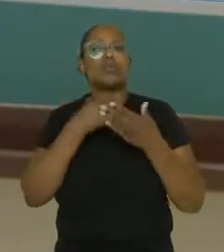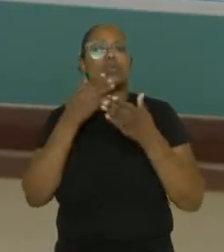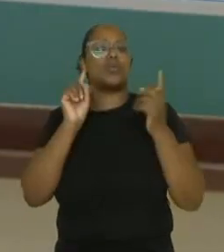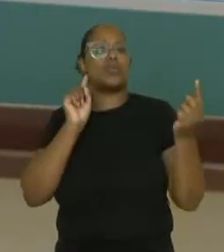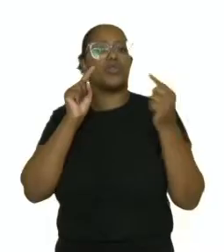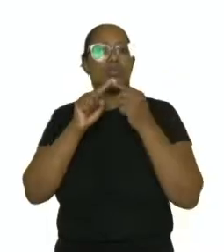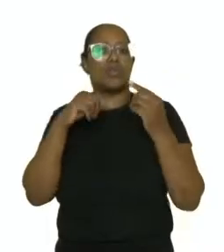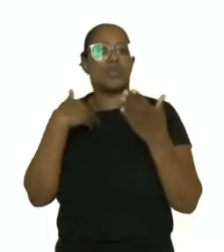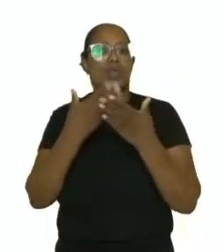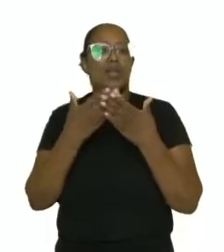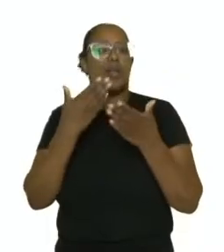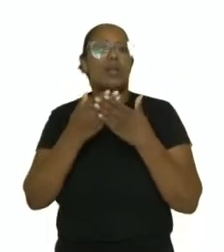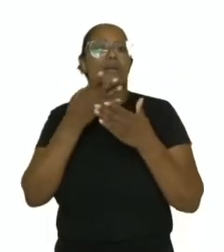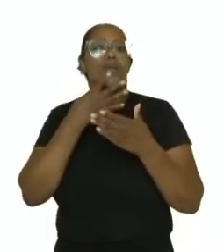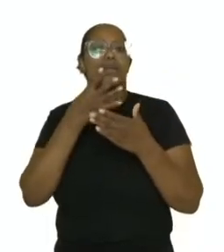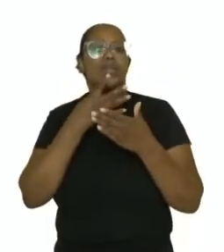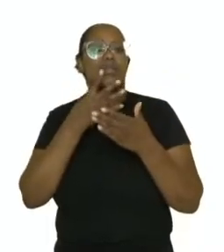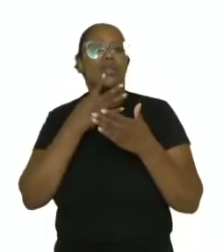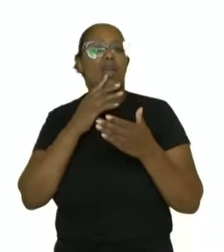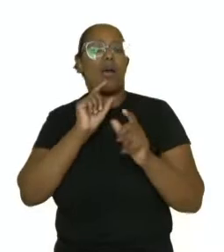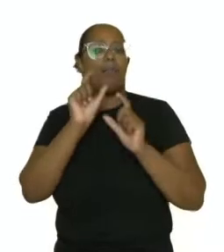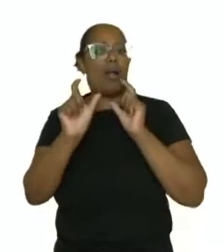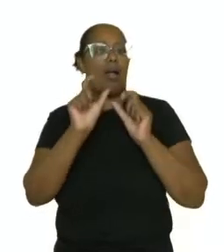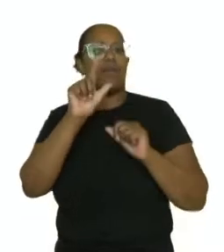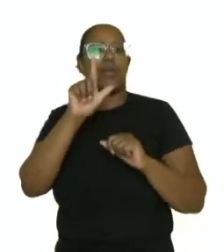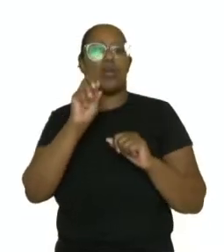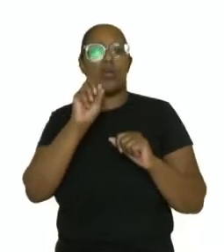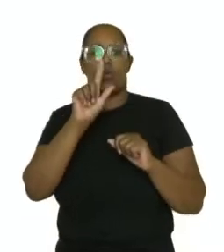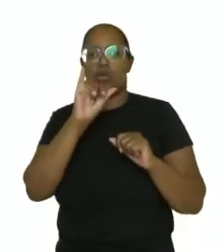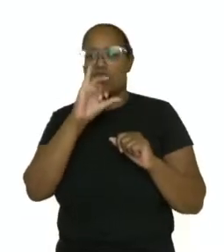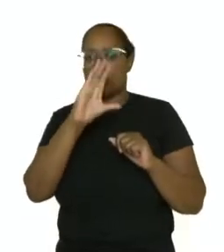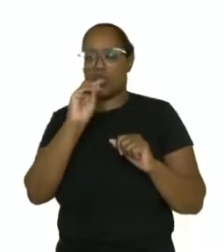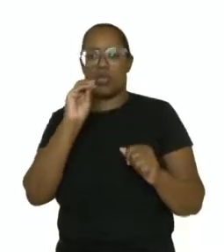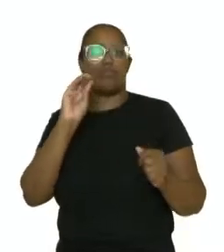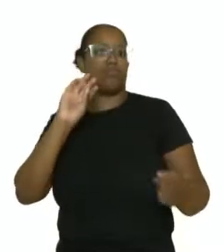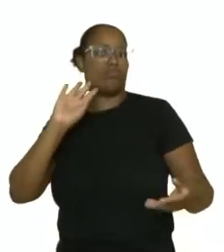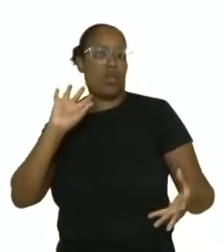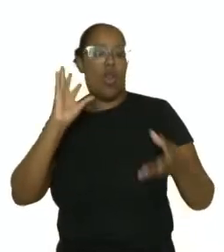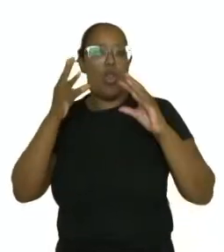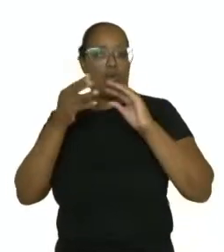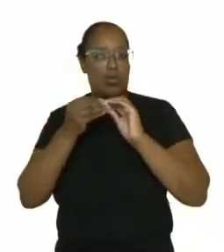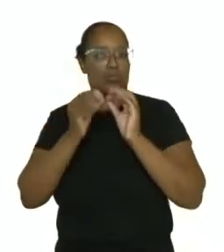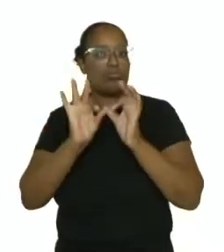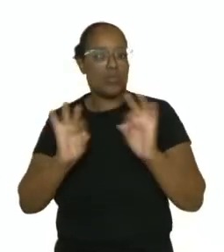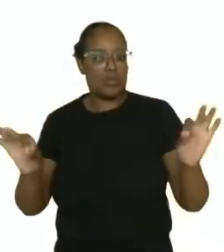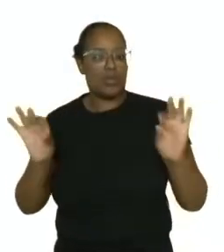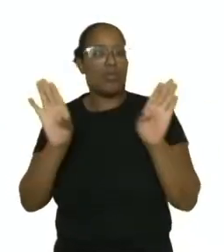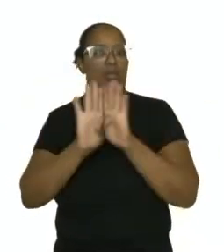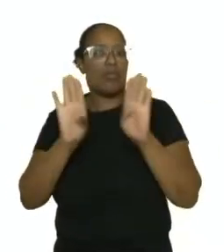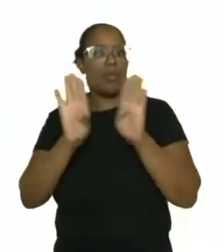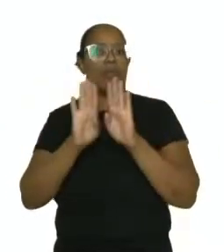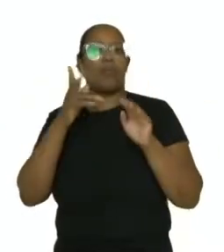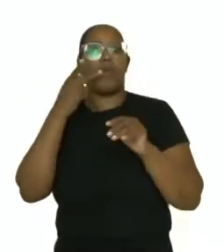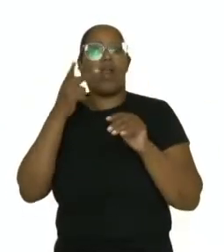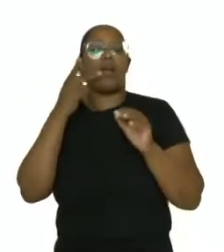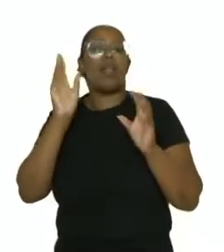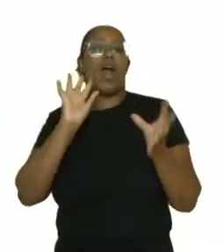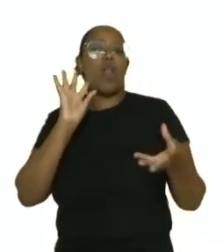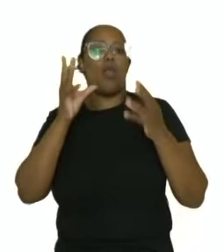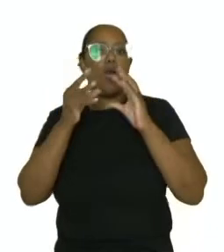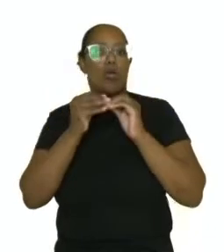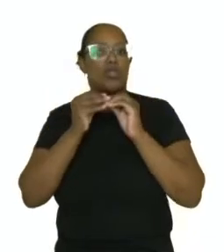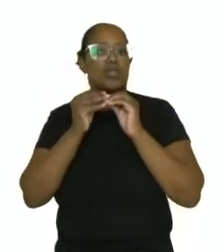conhecer o fundamento do conceito de lógica, entender as principais características da lógica formal e da lógica simbólica